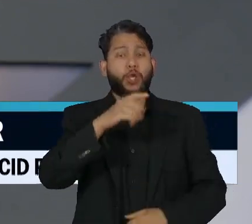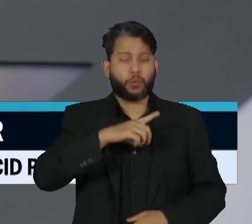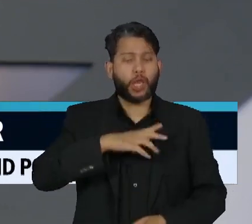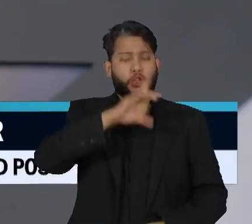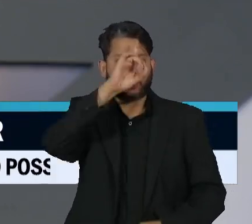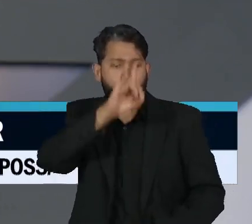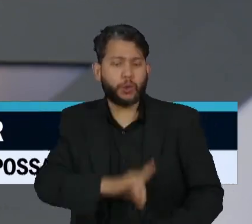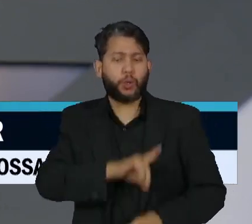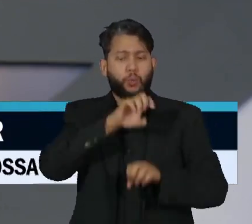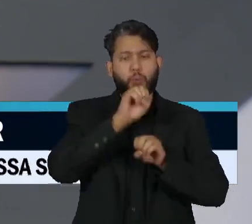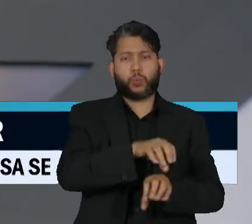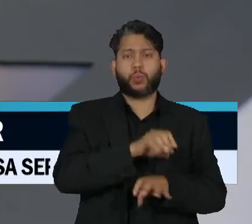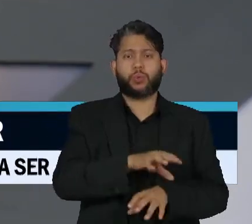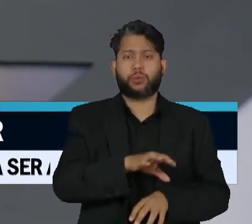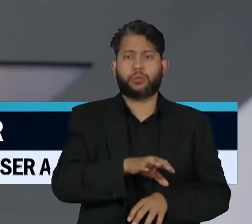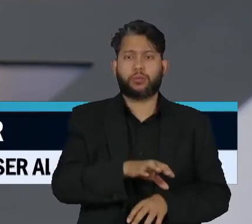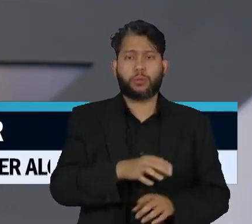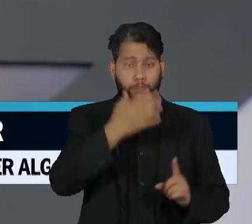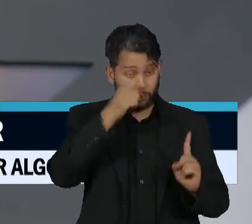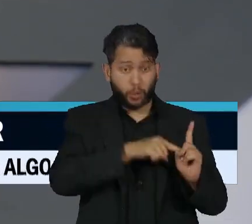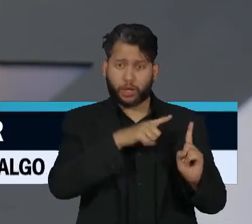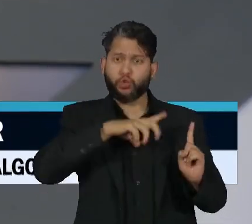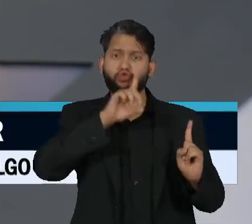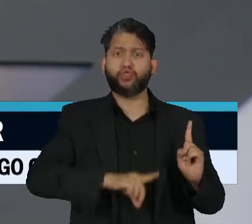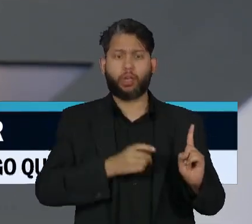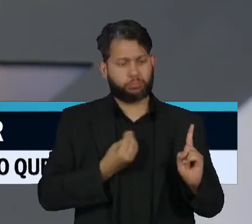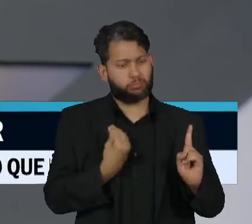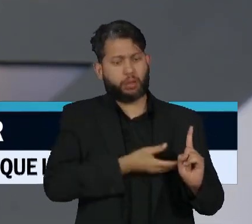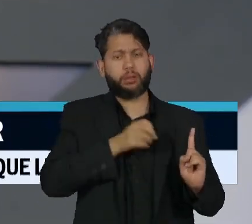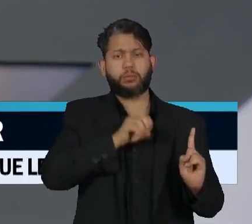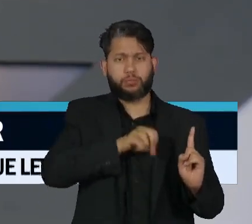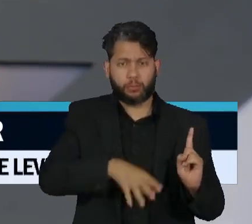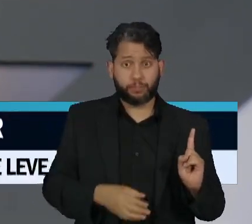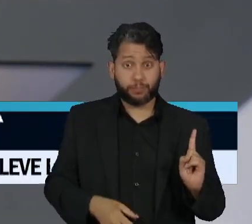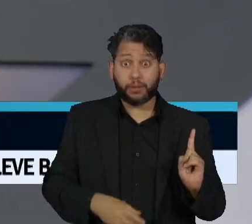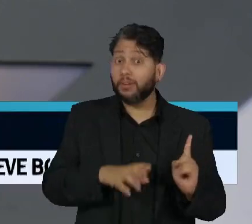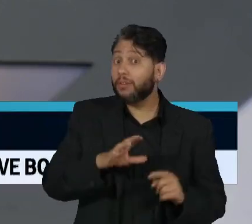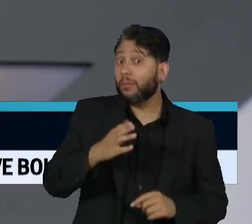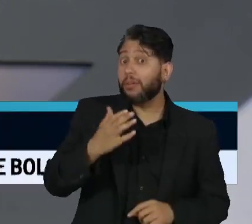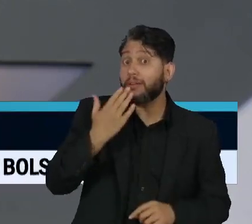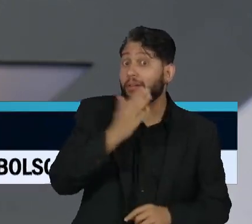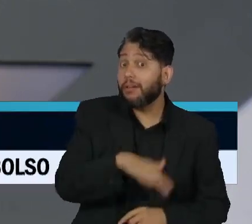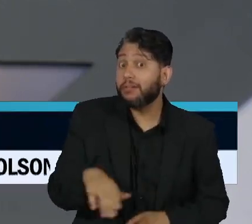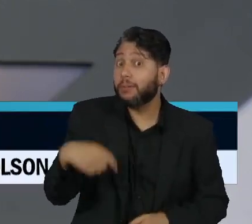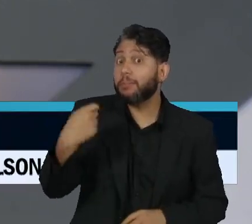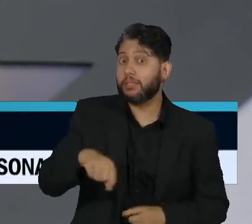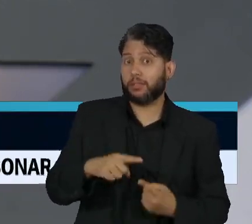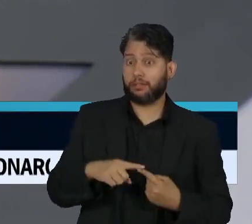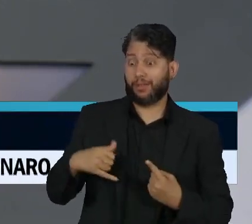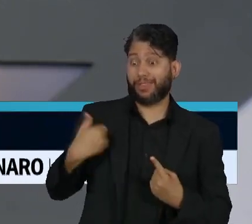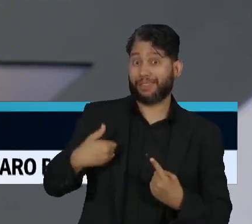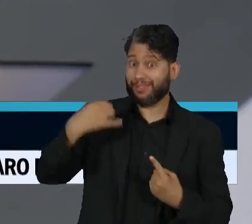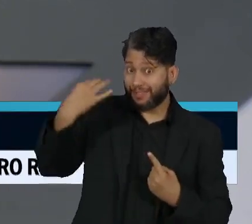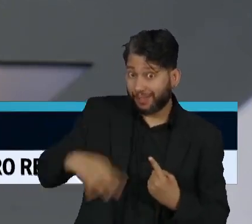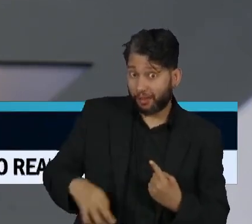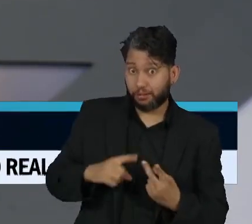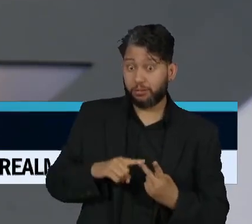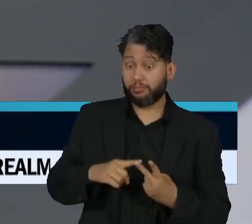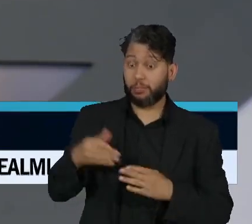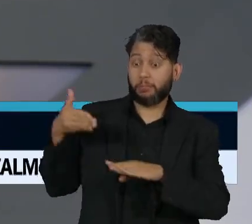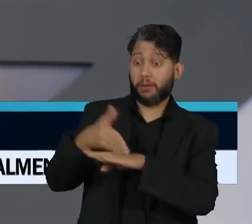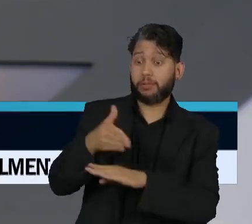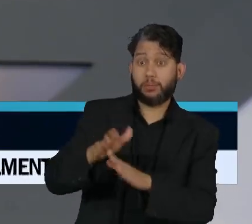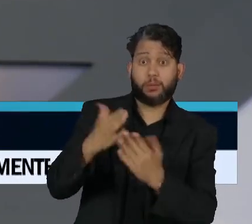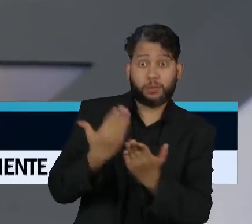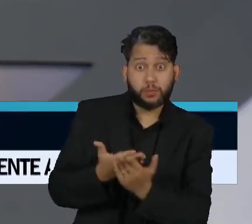que ele se efetiva de que forma? As crianças e adolescentes têm que estar na idade certa, na escola, aprendendo.